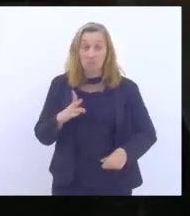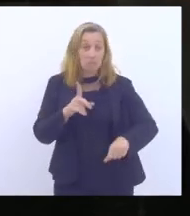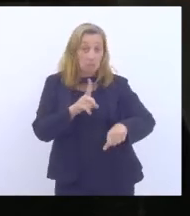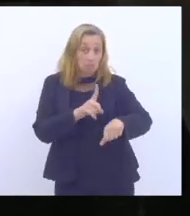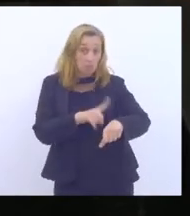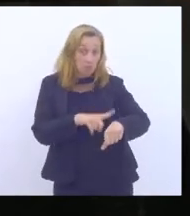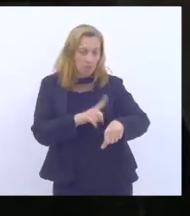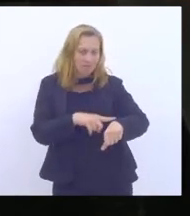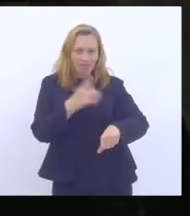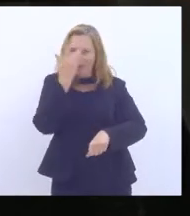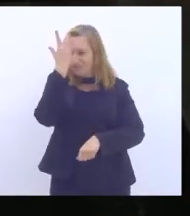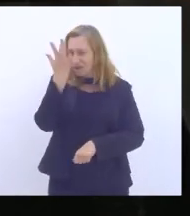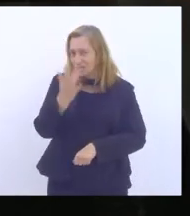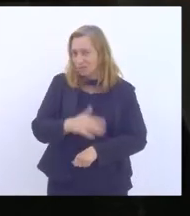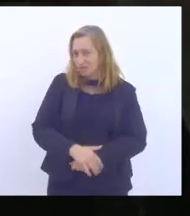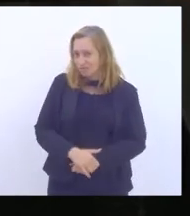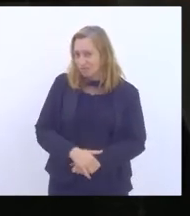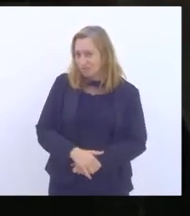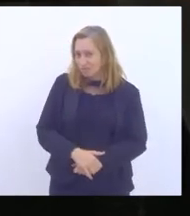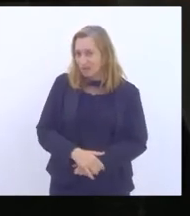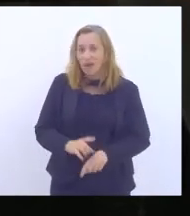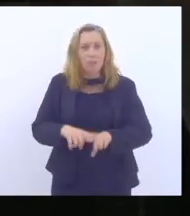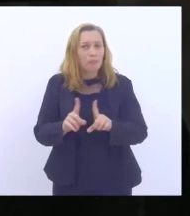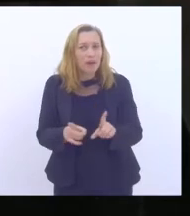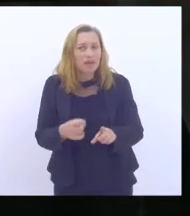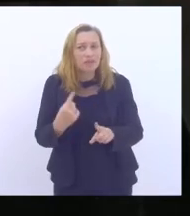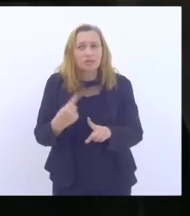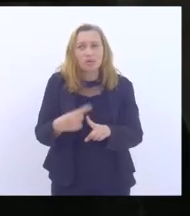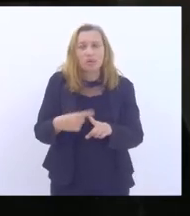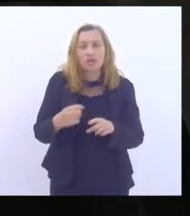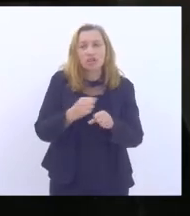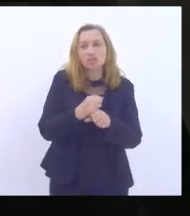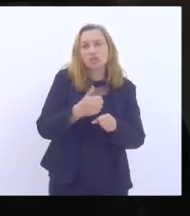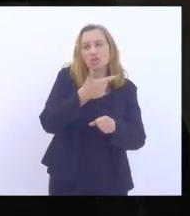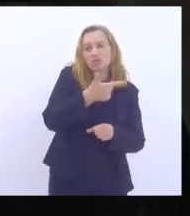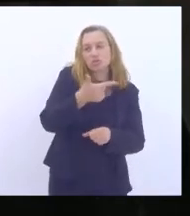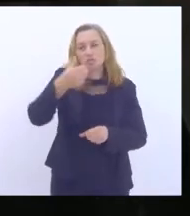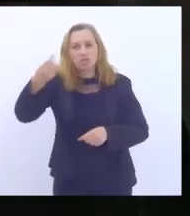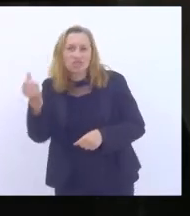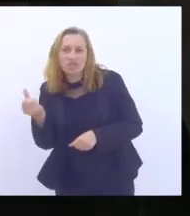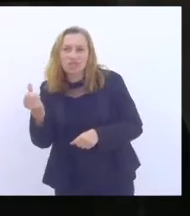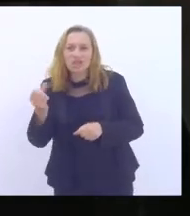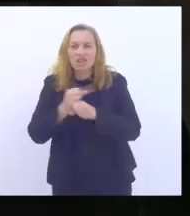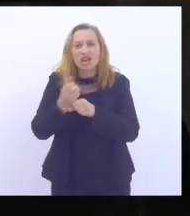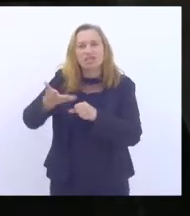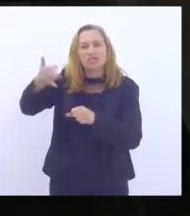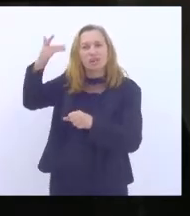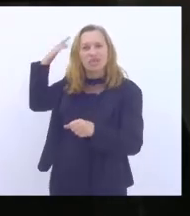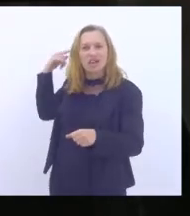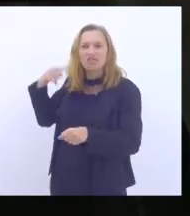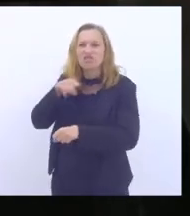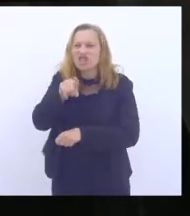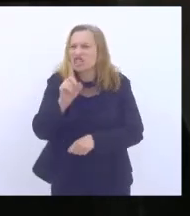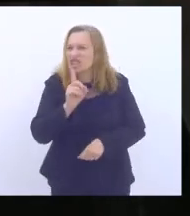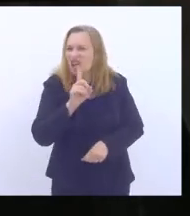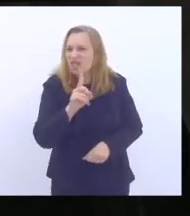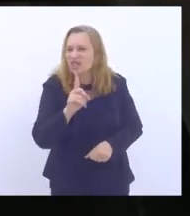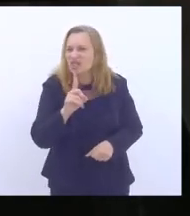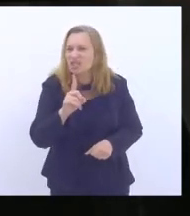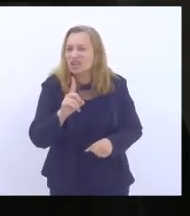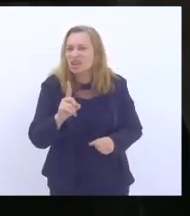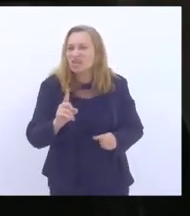momento é fácil é mas porque em 2016 em anos anteriores você não